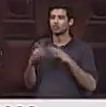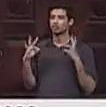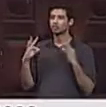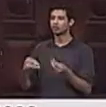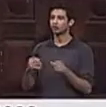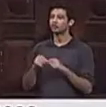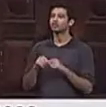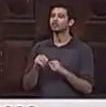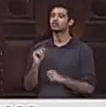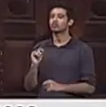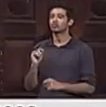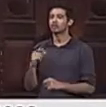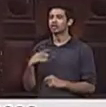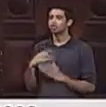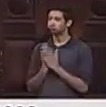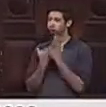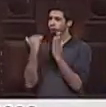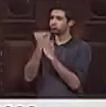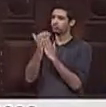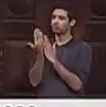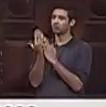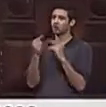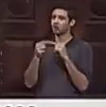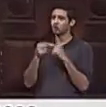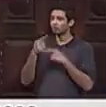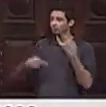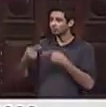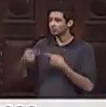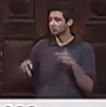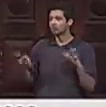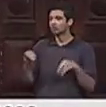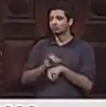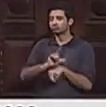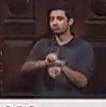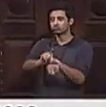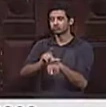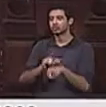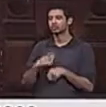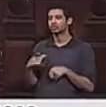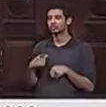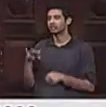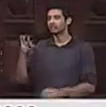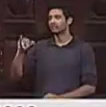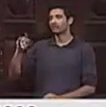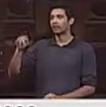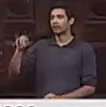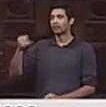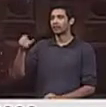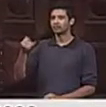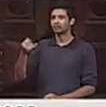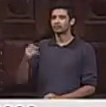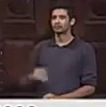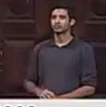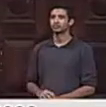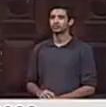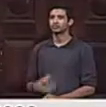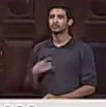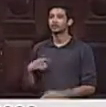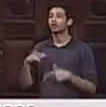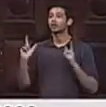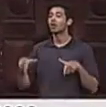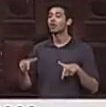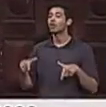mesmo avançar em relação à discussão dos duodécimos, envolvendo a FAPERJ e envolvendo também, conversava ontem com o